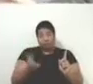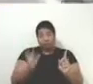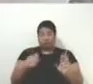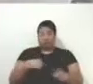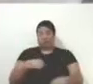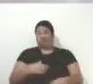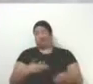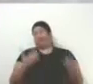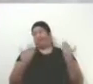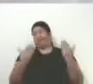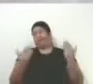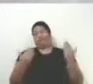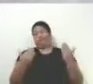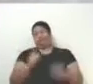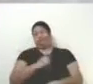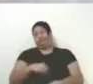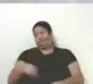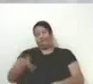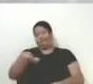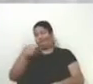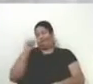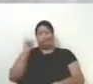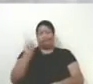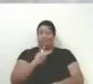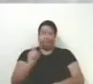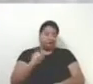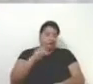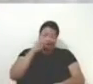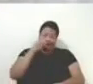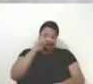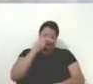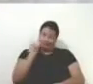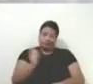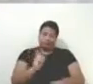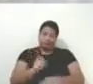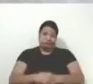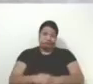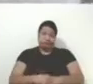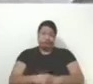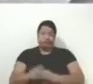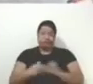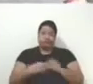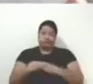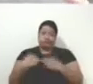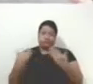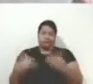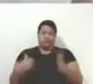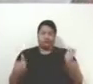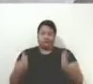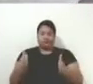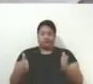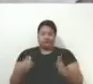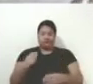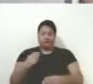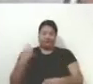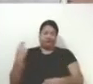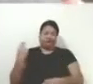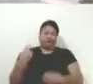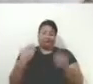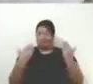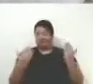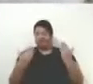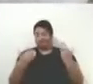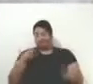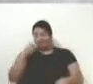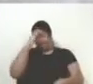chamar funcionário do concurso público nesse período. Porque não